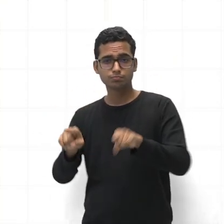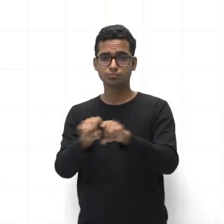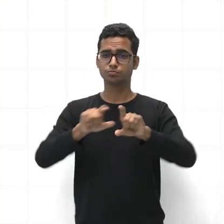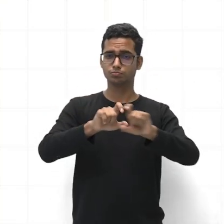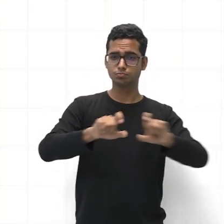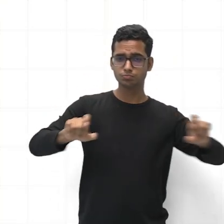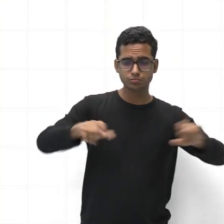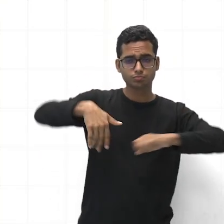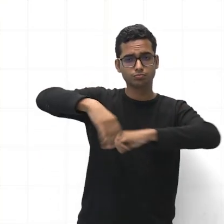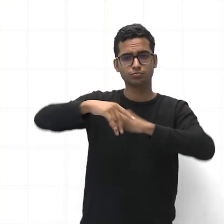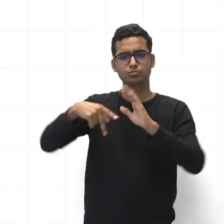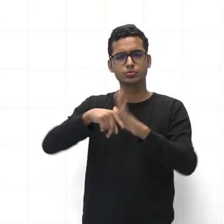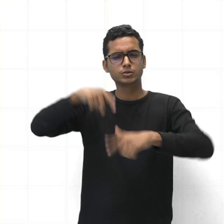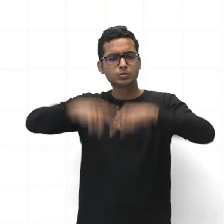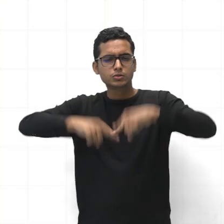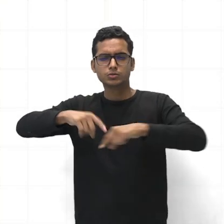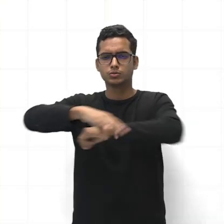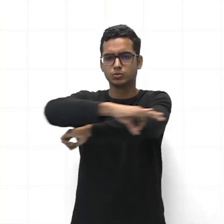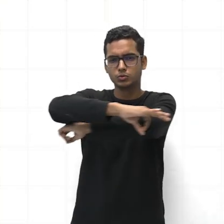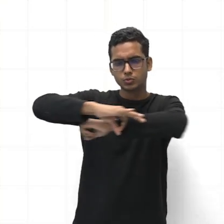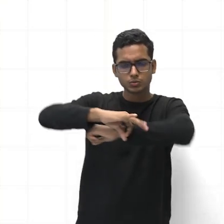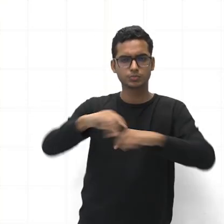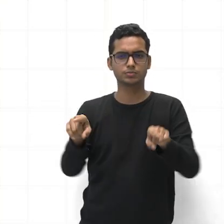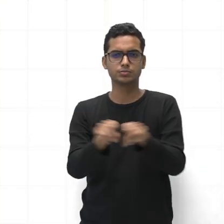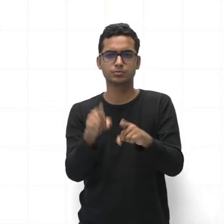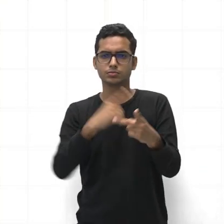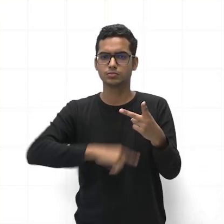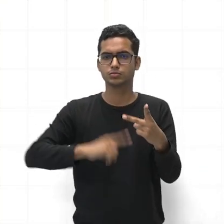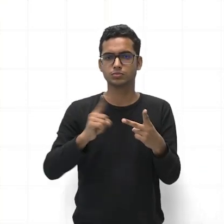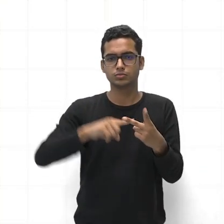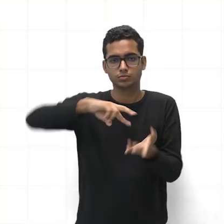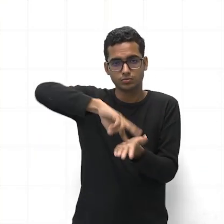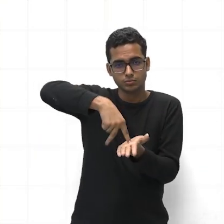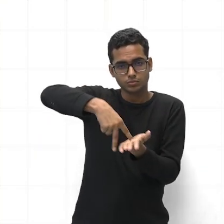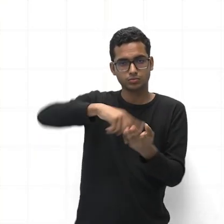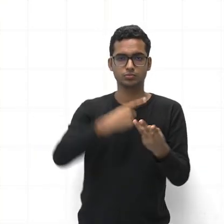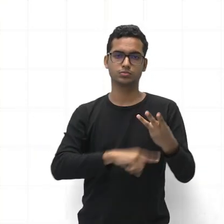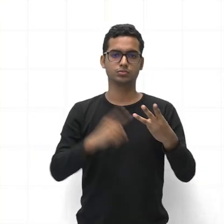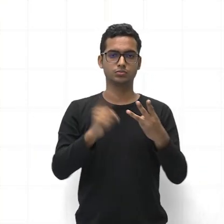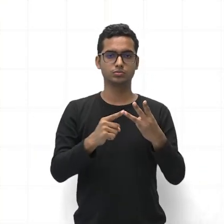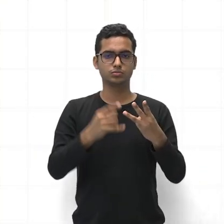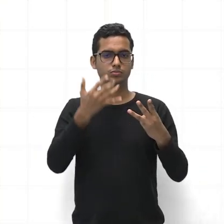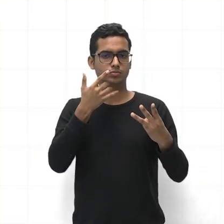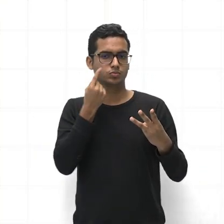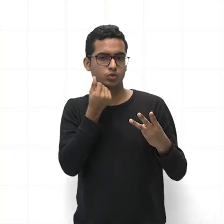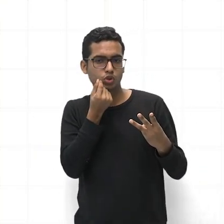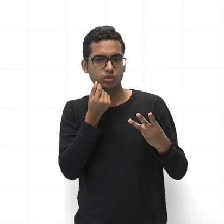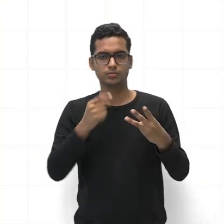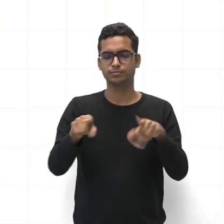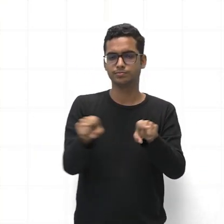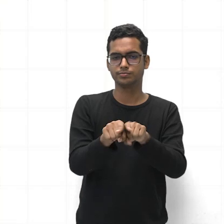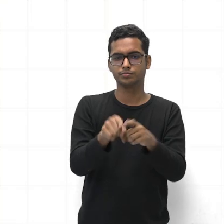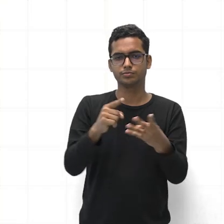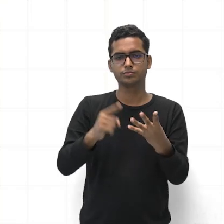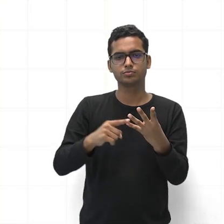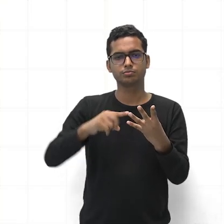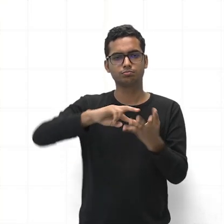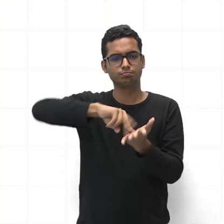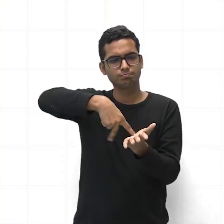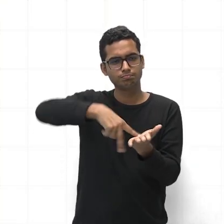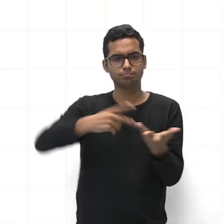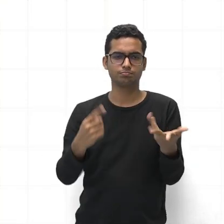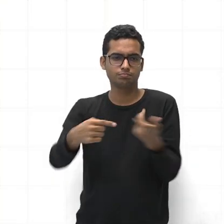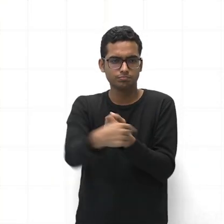régua, compassos, quadros, transferidores e lápis. Essas, ferramentas ajudam a garantir a precisão das